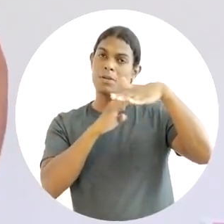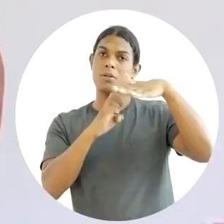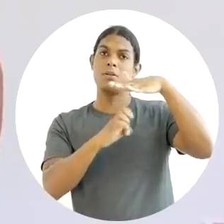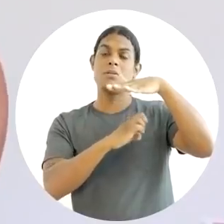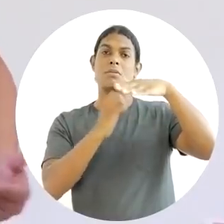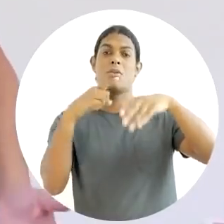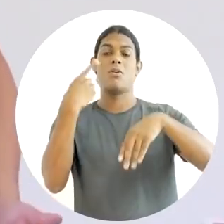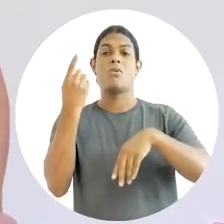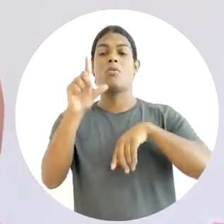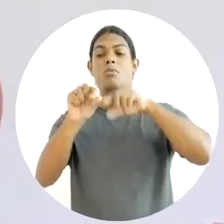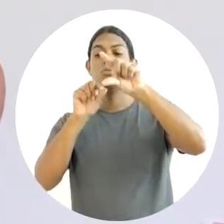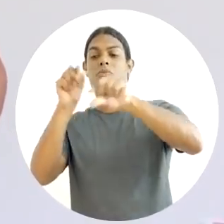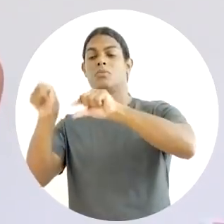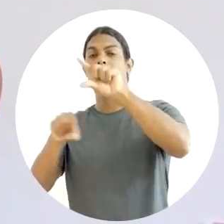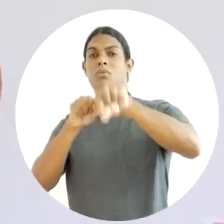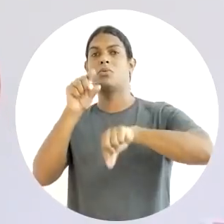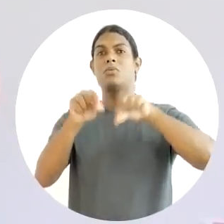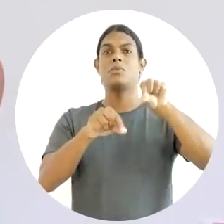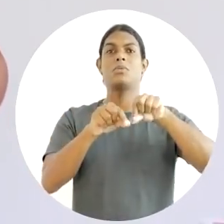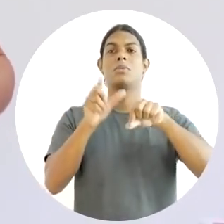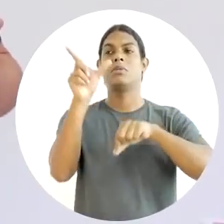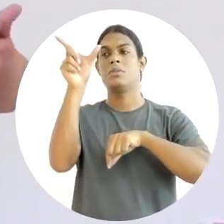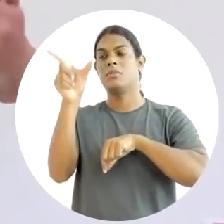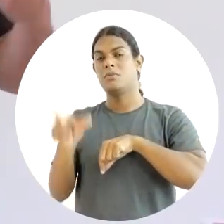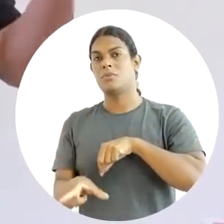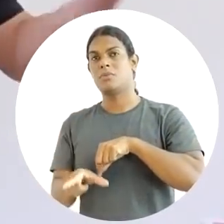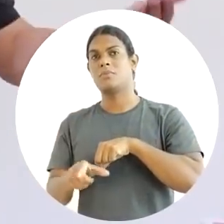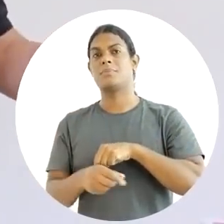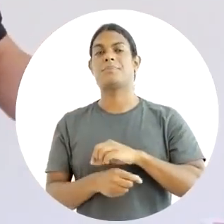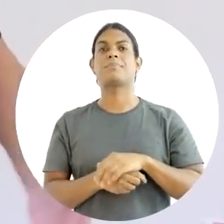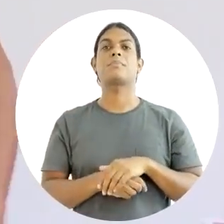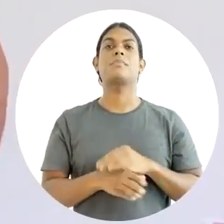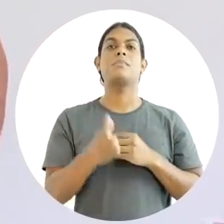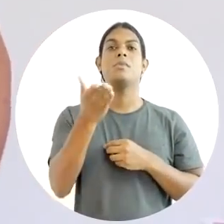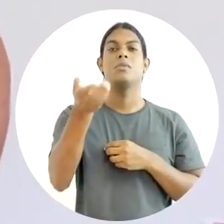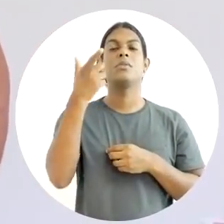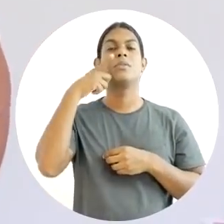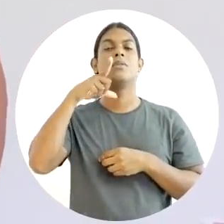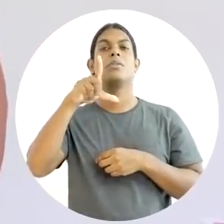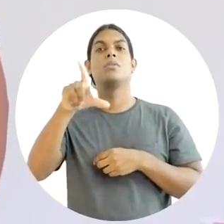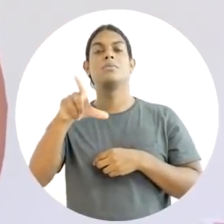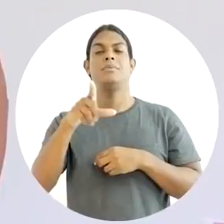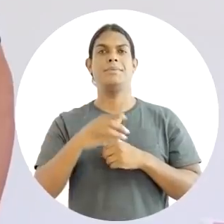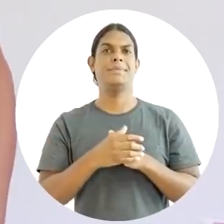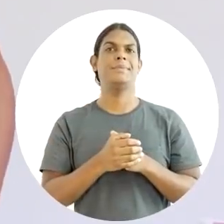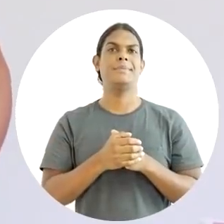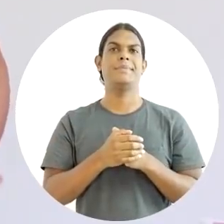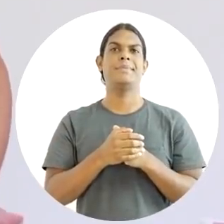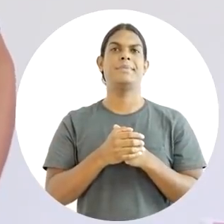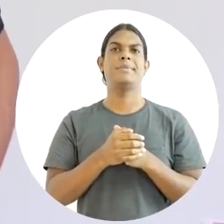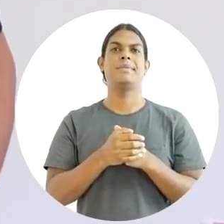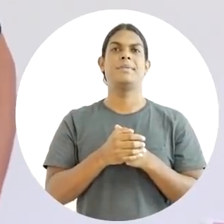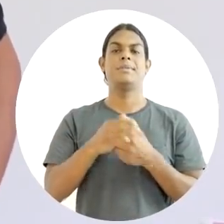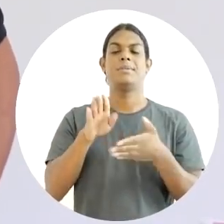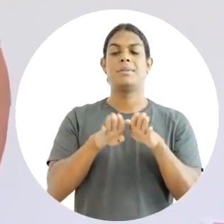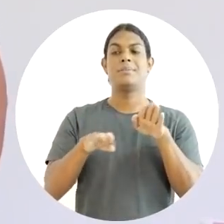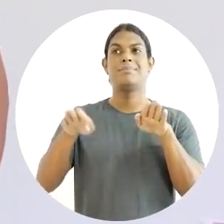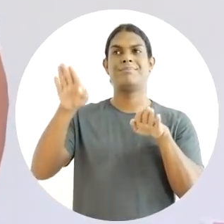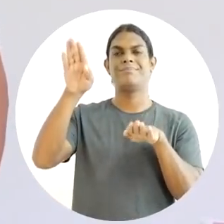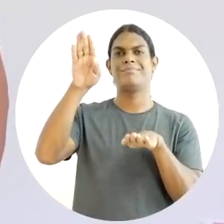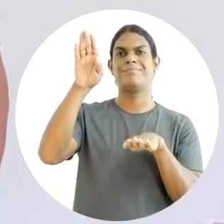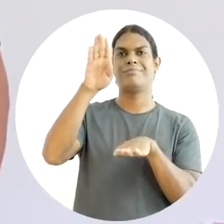numa seleção, numa multinacional, você conseguir sair à frente dos outros candidatos que não têm esse